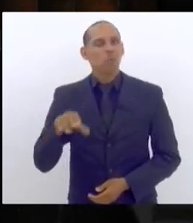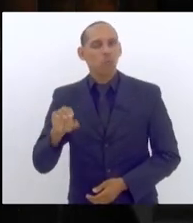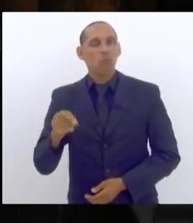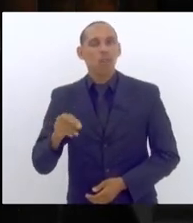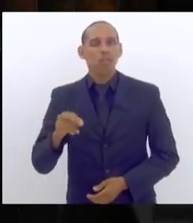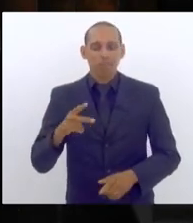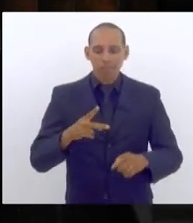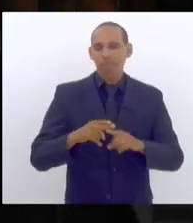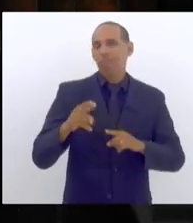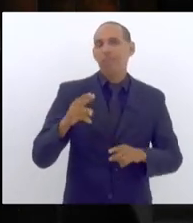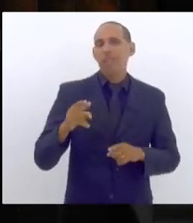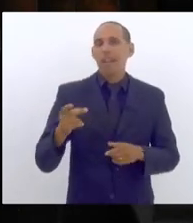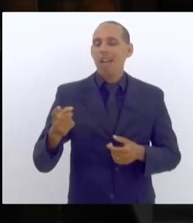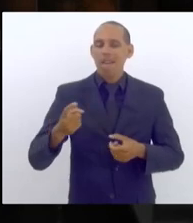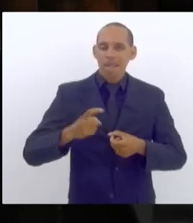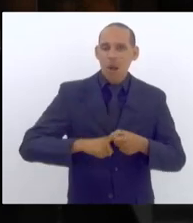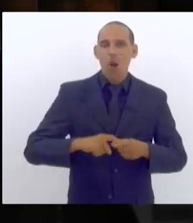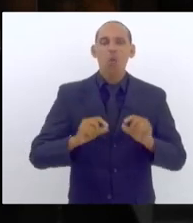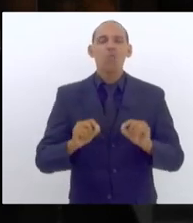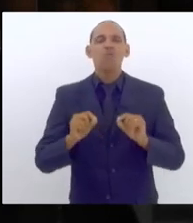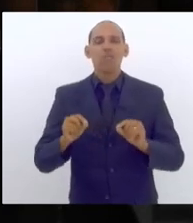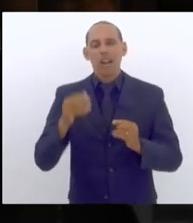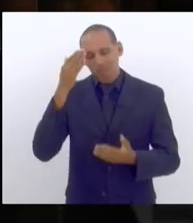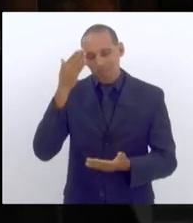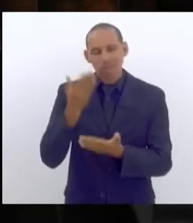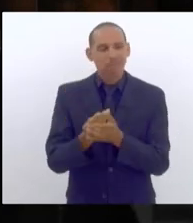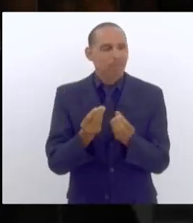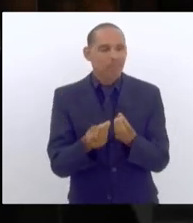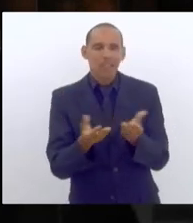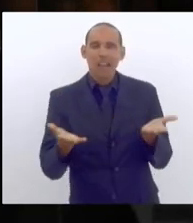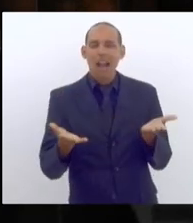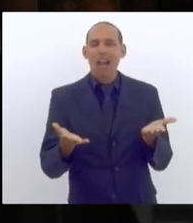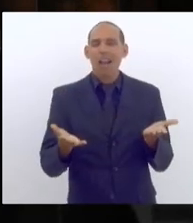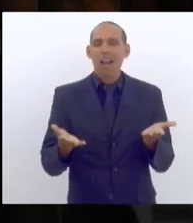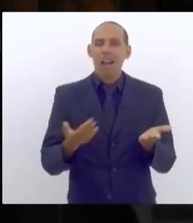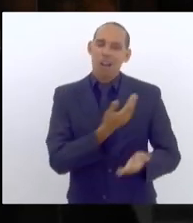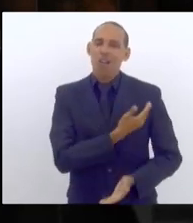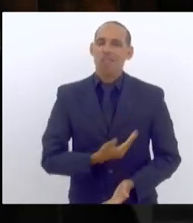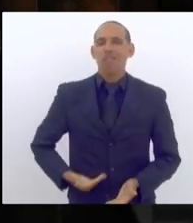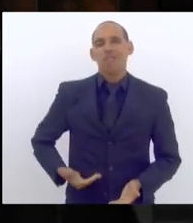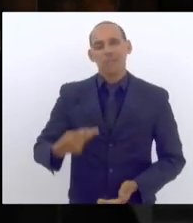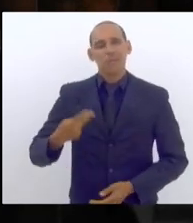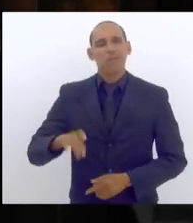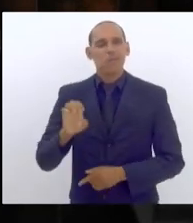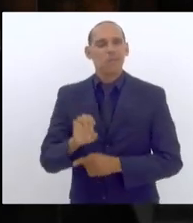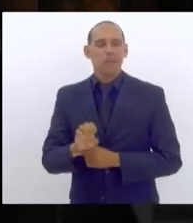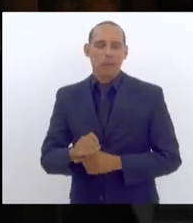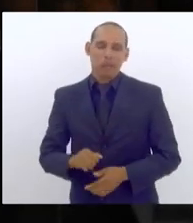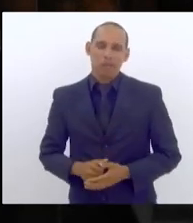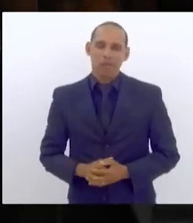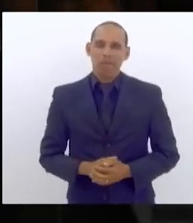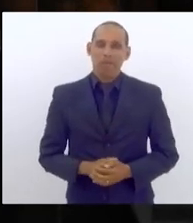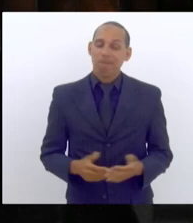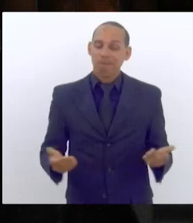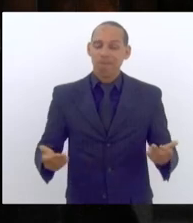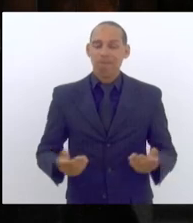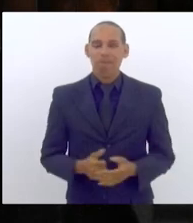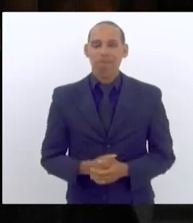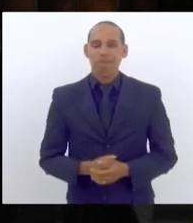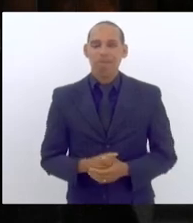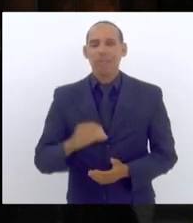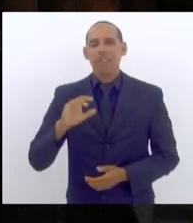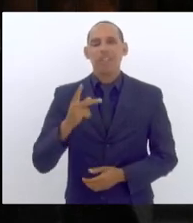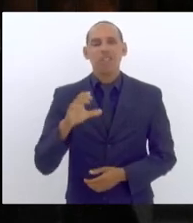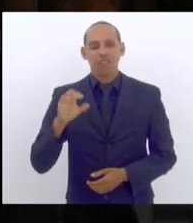que voltou a dar credibilidade ao governo do Estado. Então,